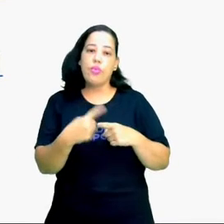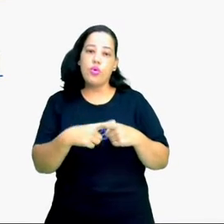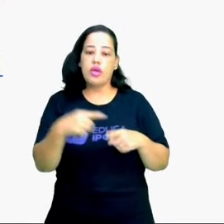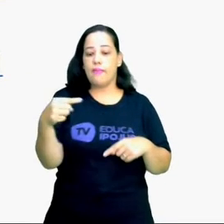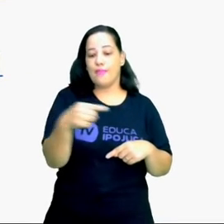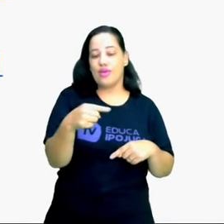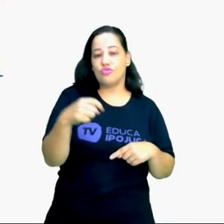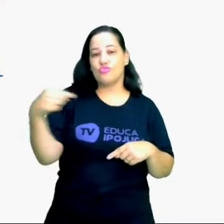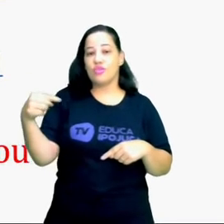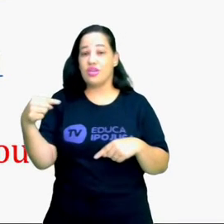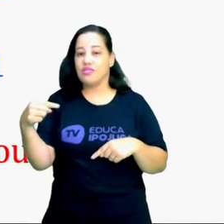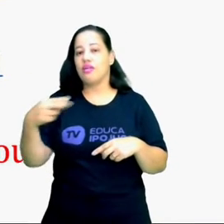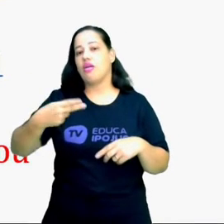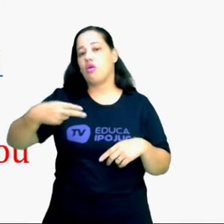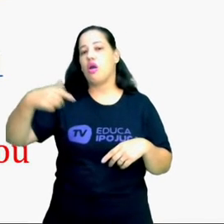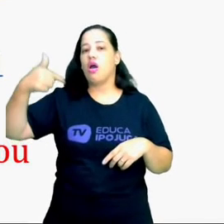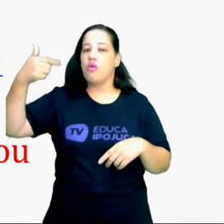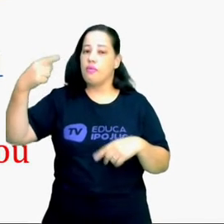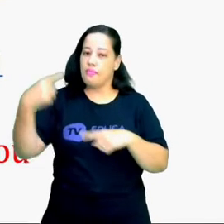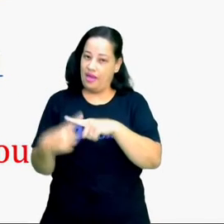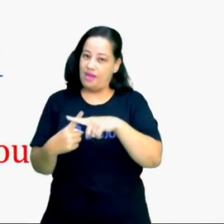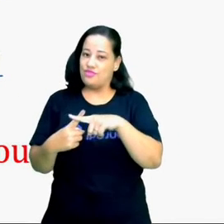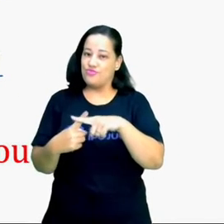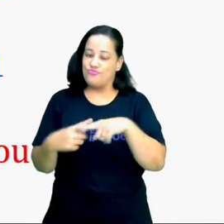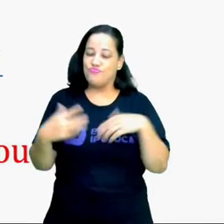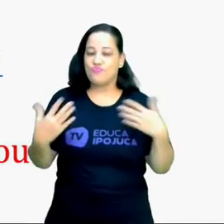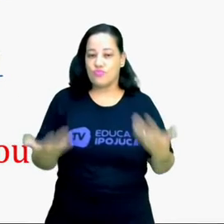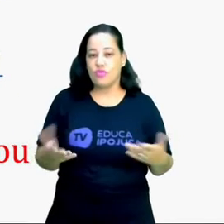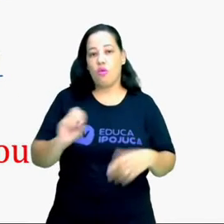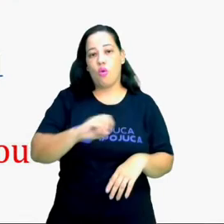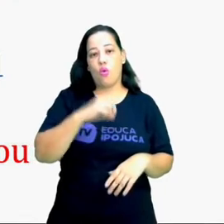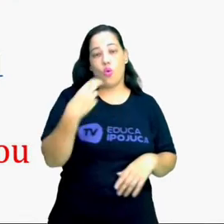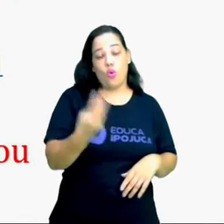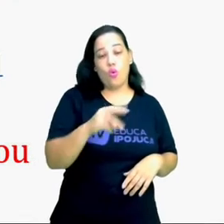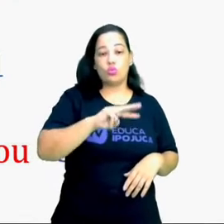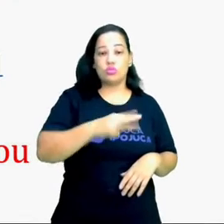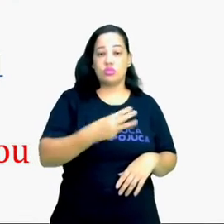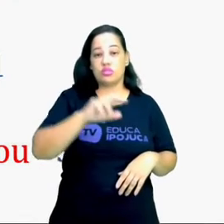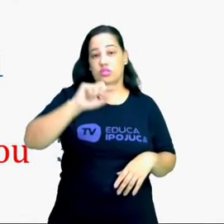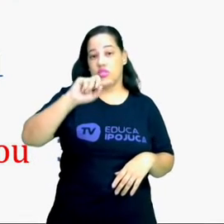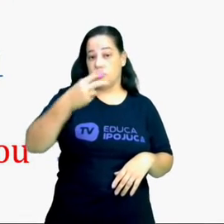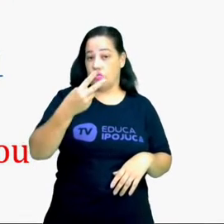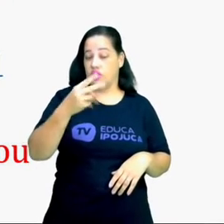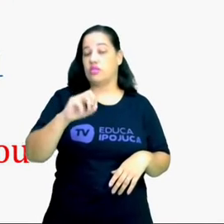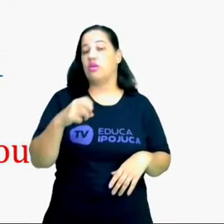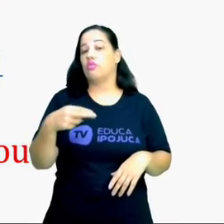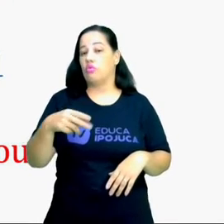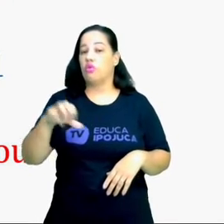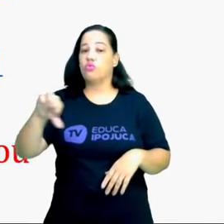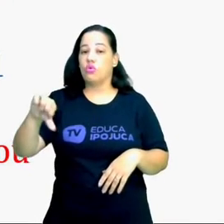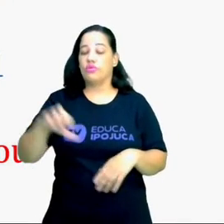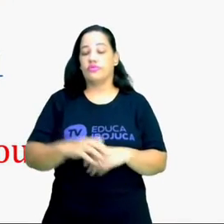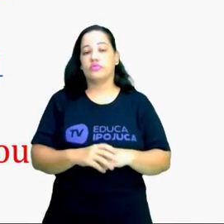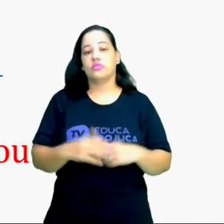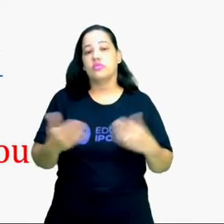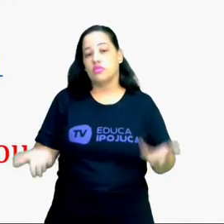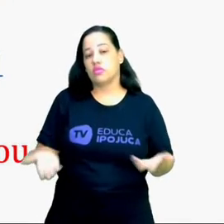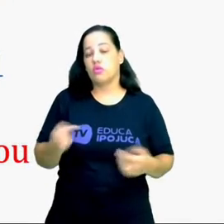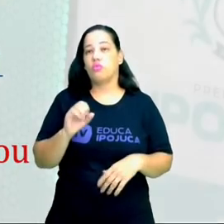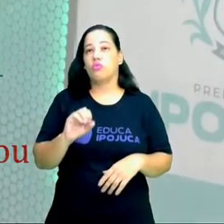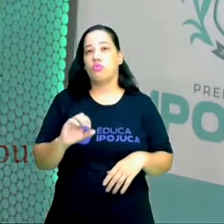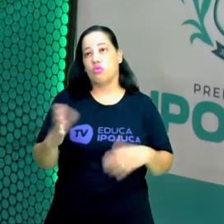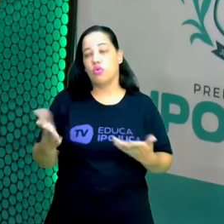menos é mais. Ou 3 ao quadrado também dá 9. Já notou aí? Quando